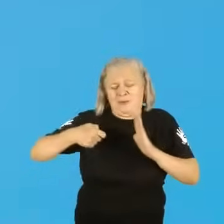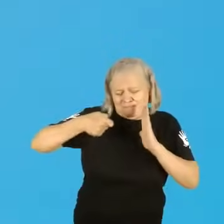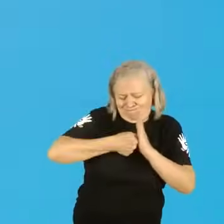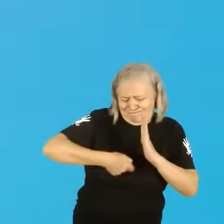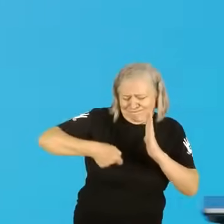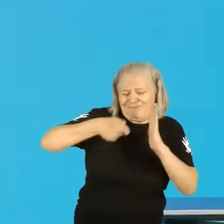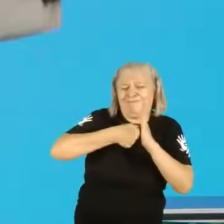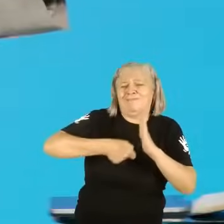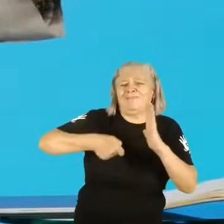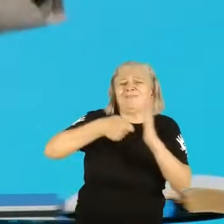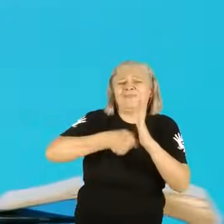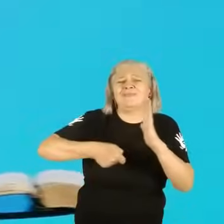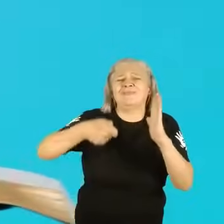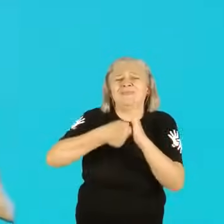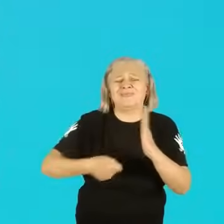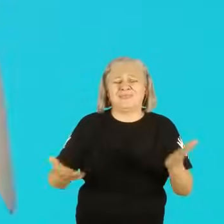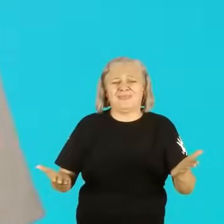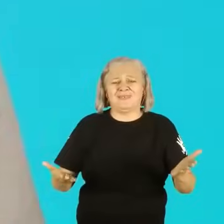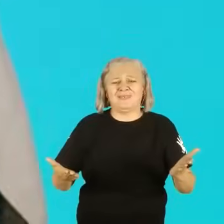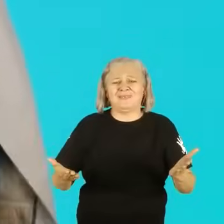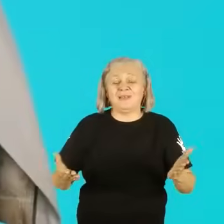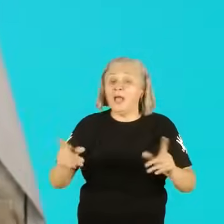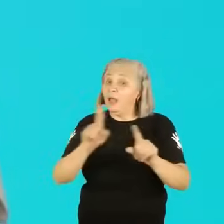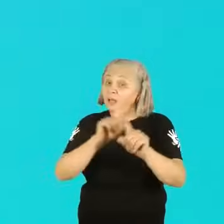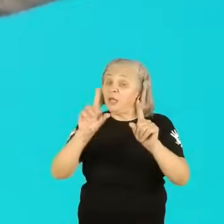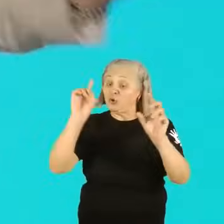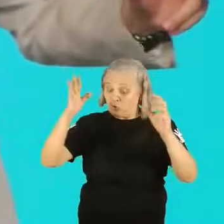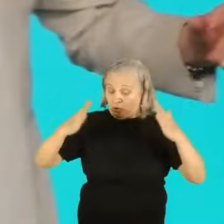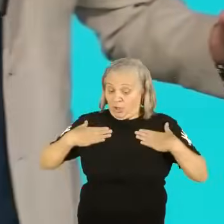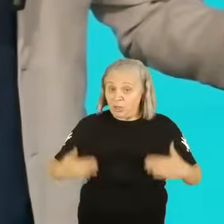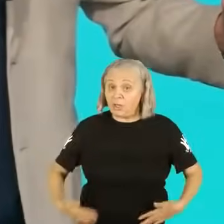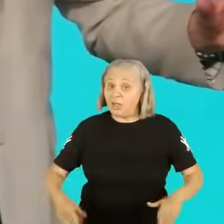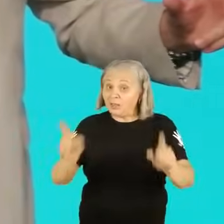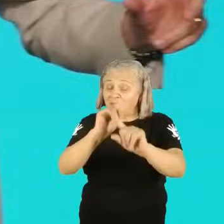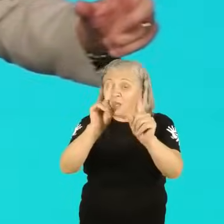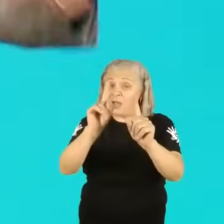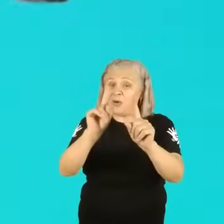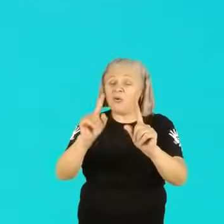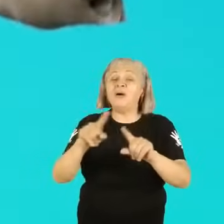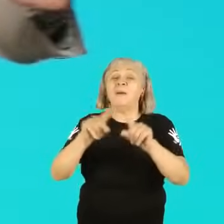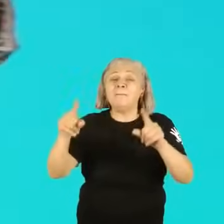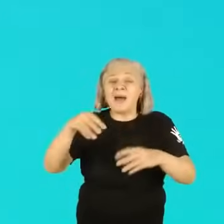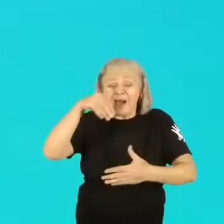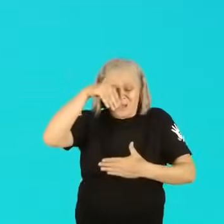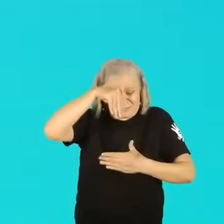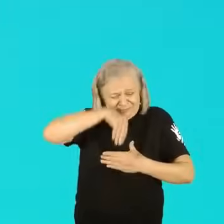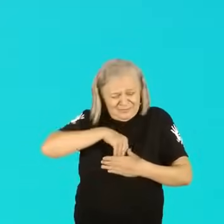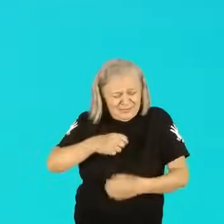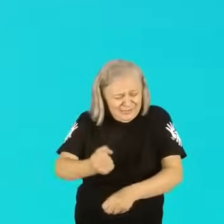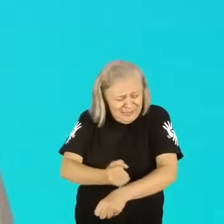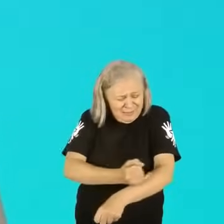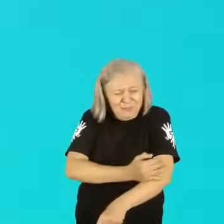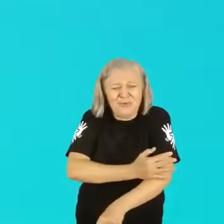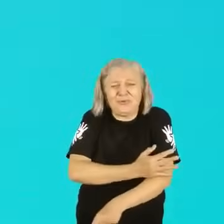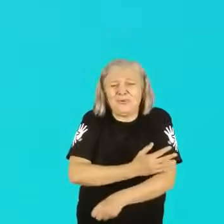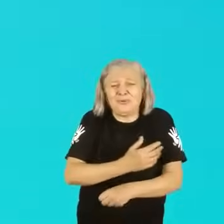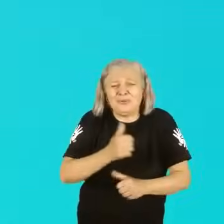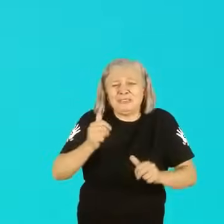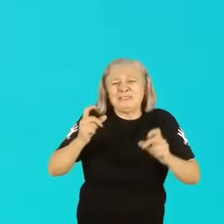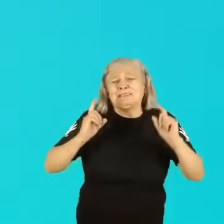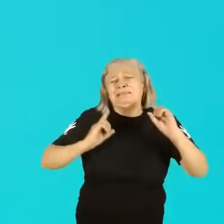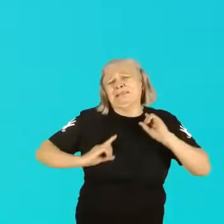dificuldades, não estou dizendo de ordem física só, não, emocional. gente triste, gente